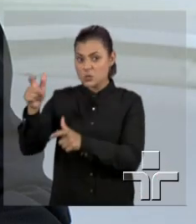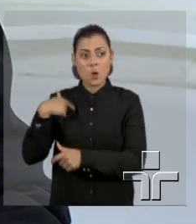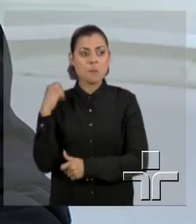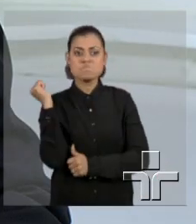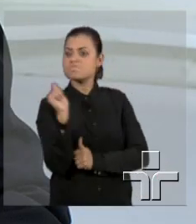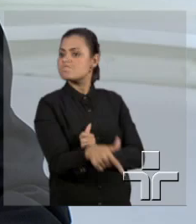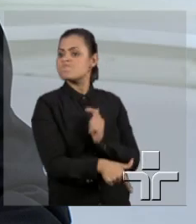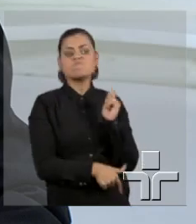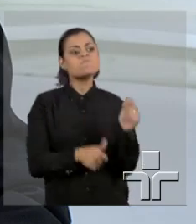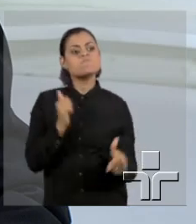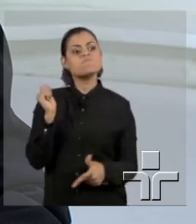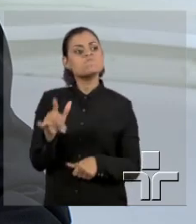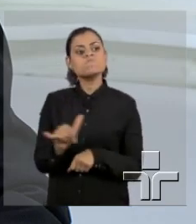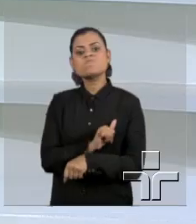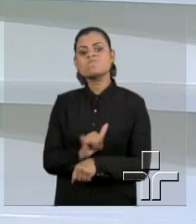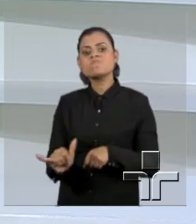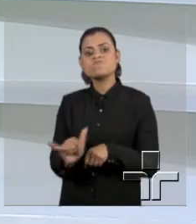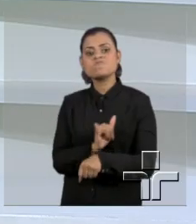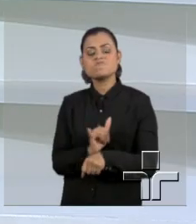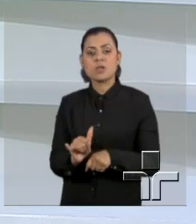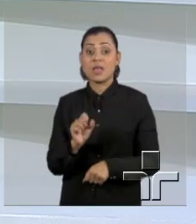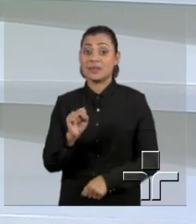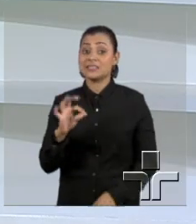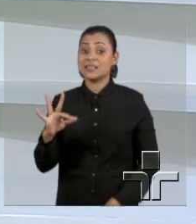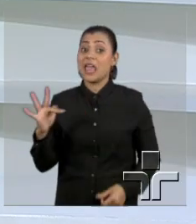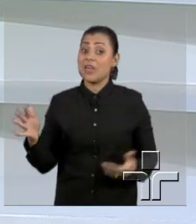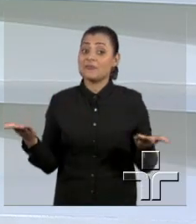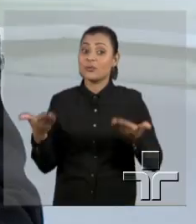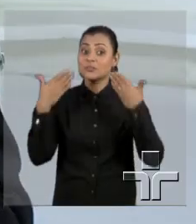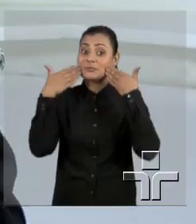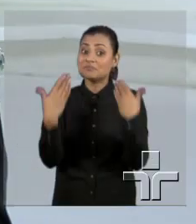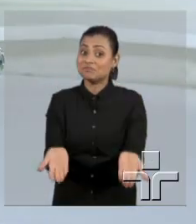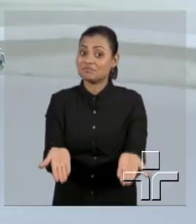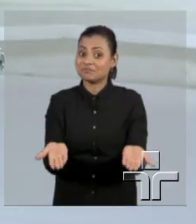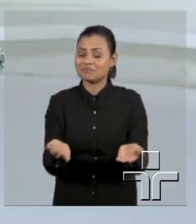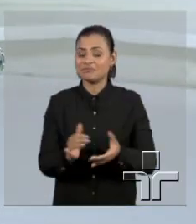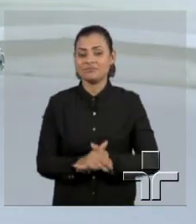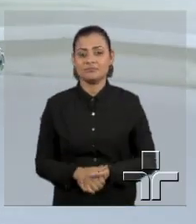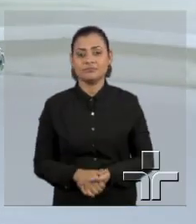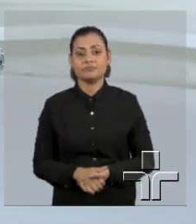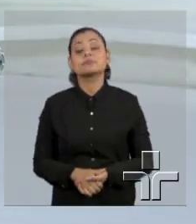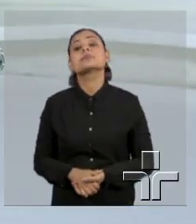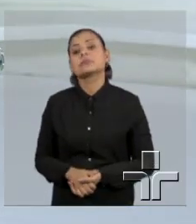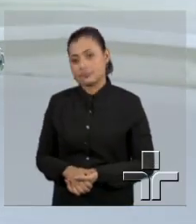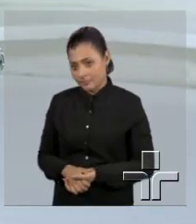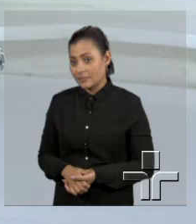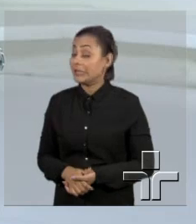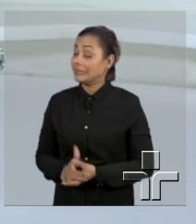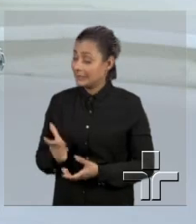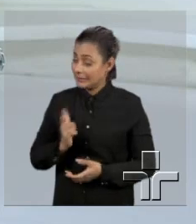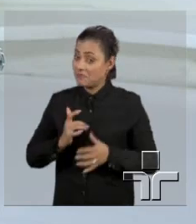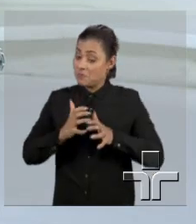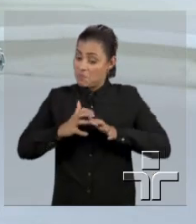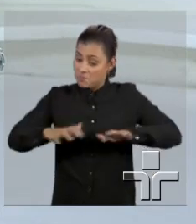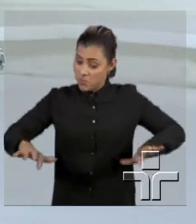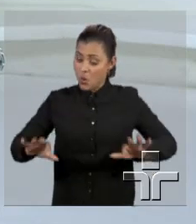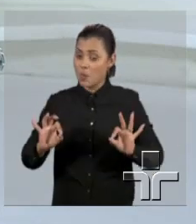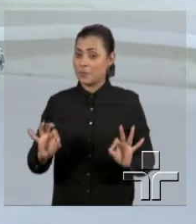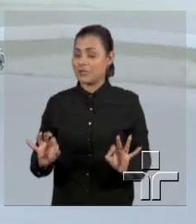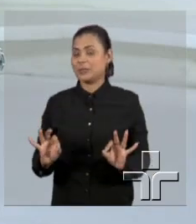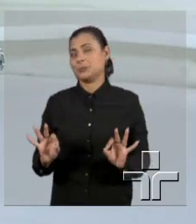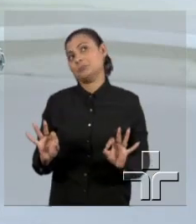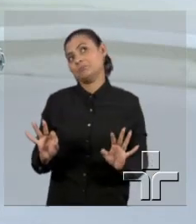minar essa visão que o Supremo nos trouxe? Bem, foi uma divisão paradigmática,